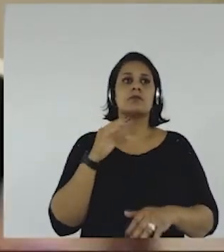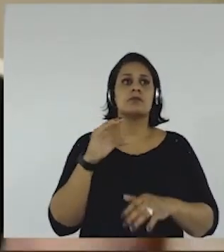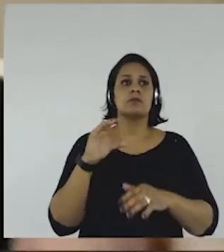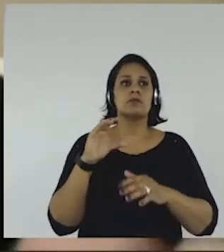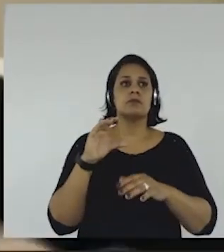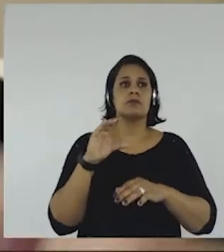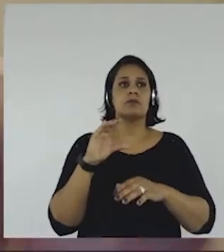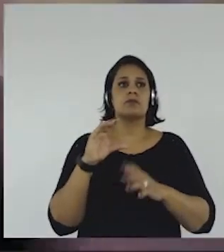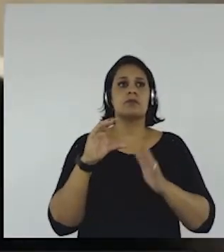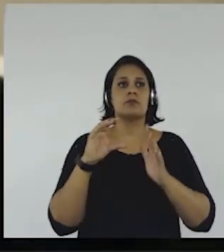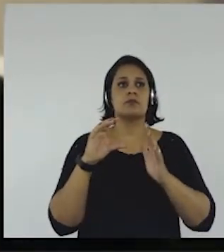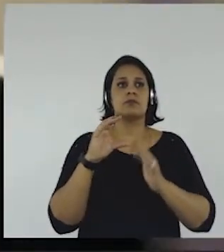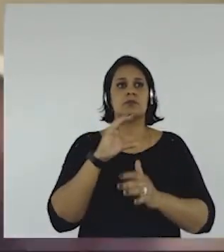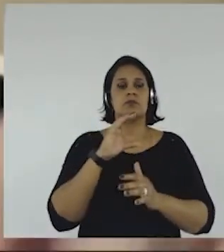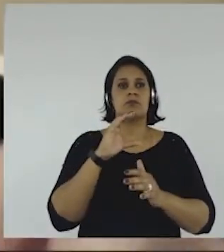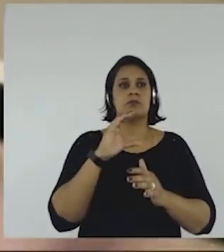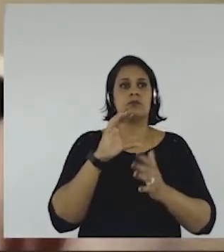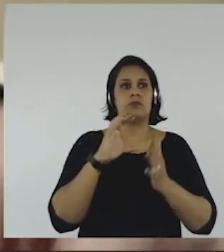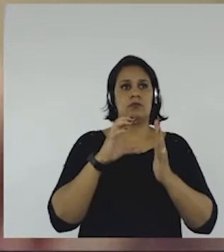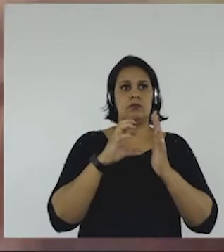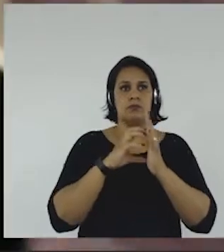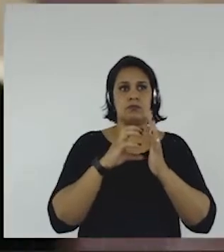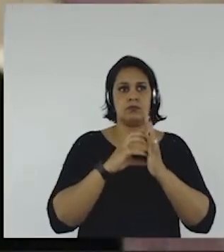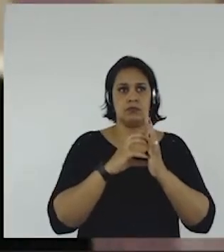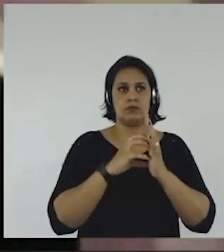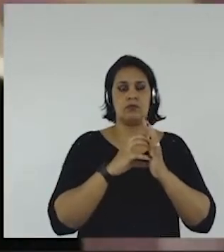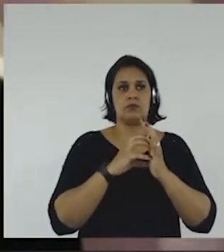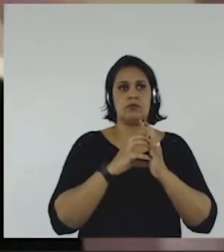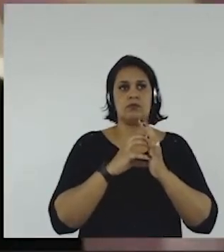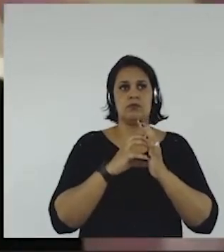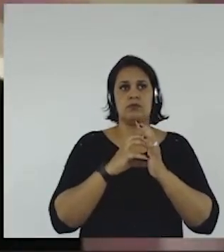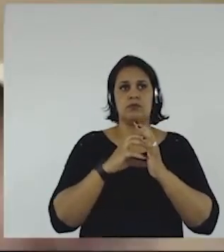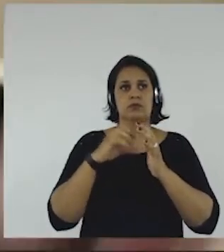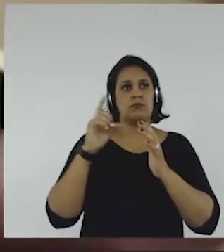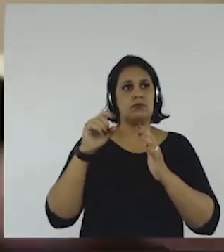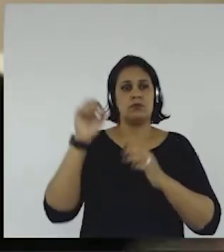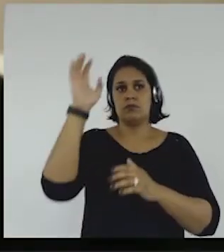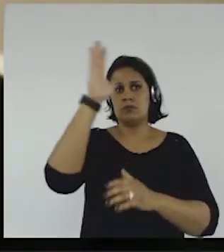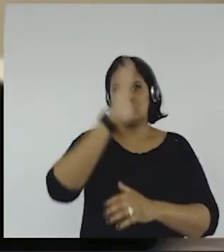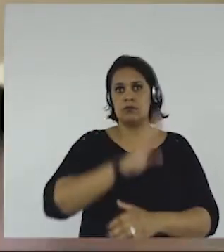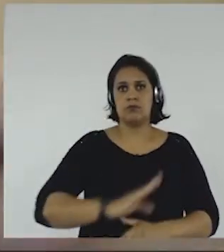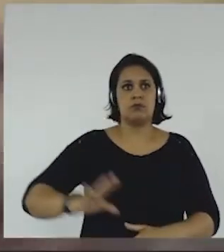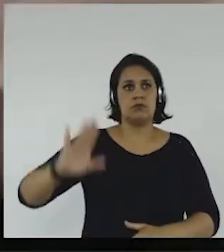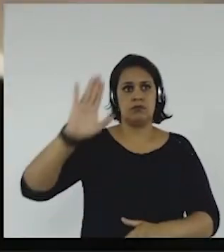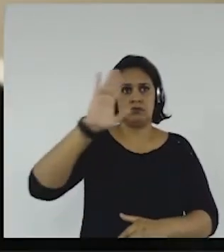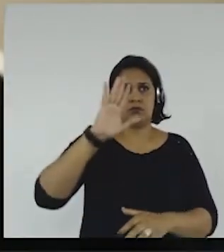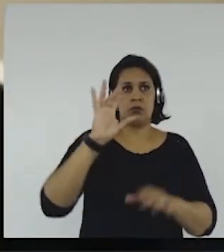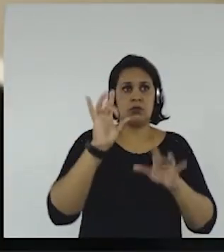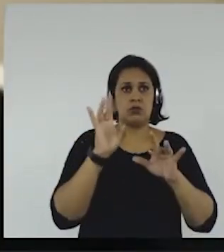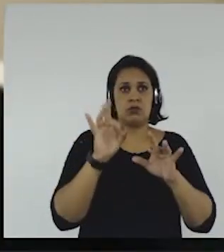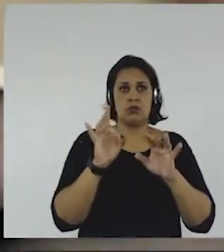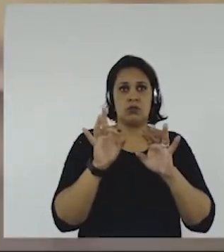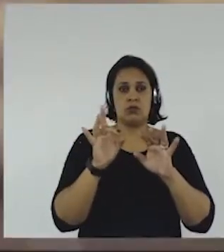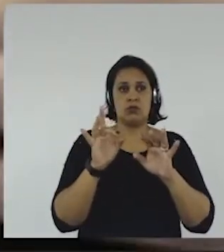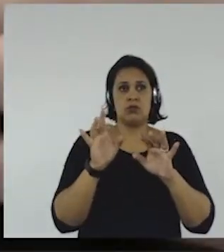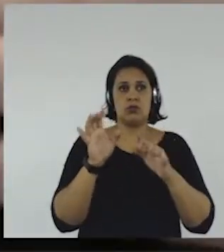tinham repercussão nacional e eram simplesmente comentados ao